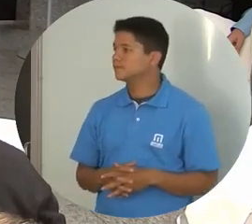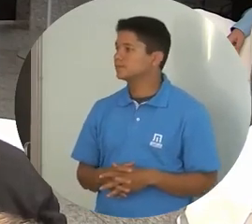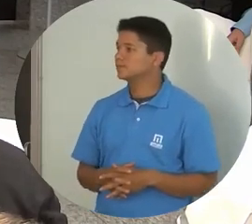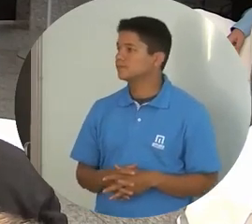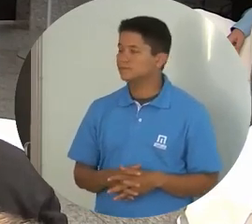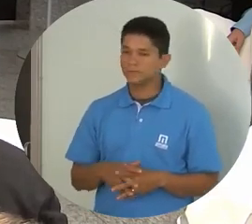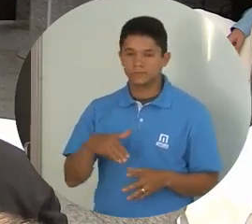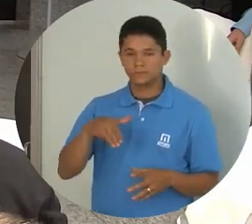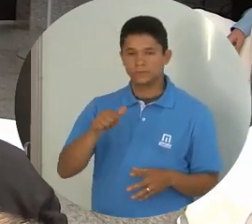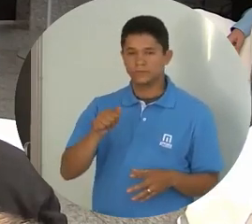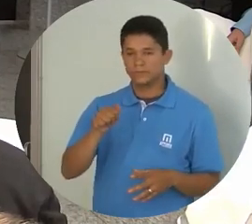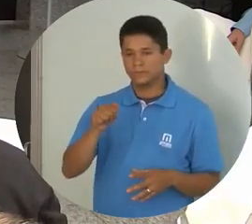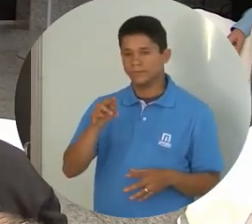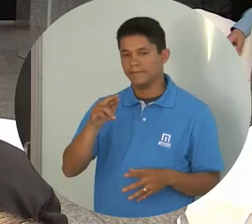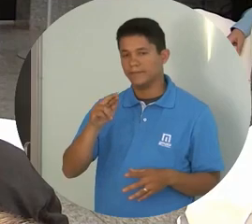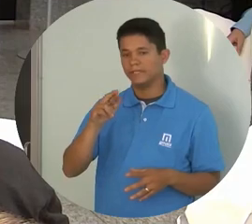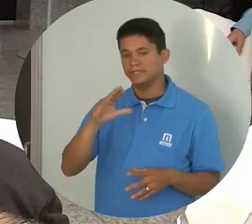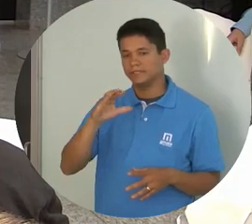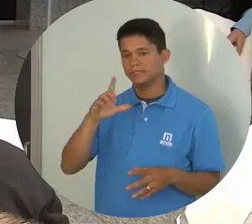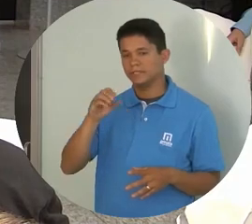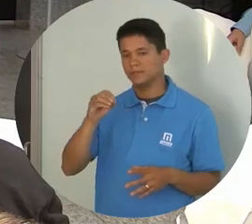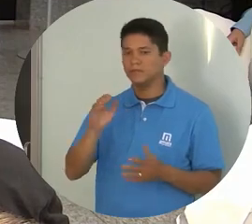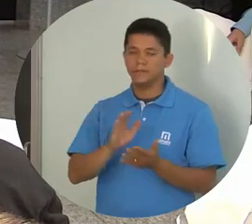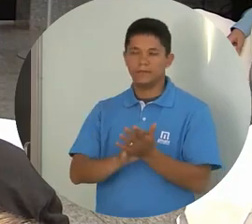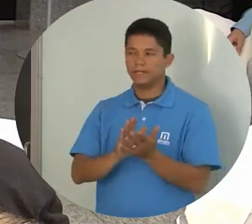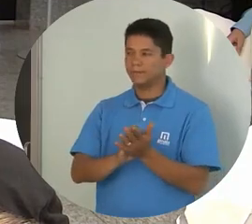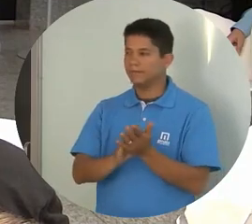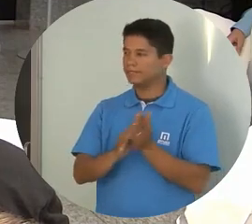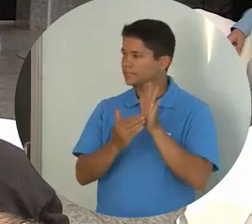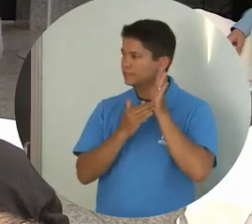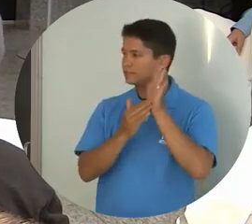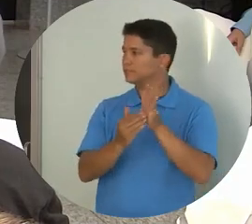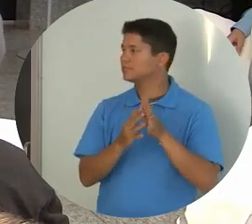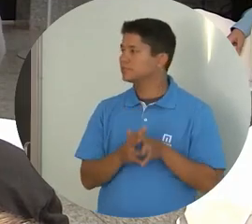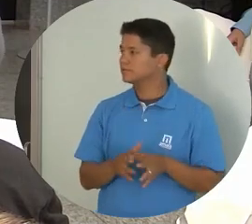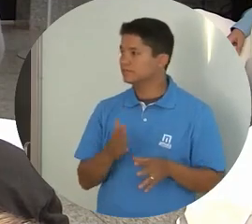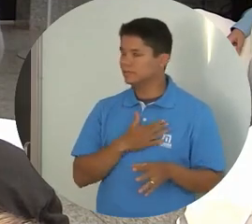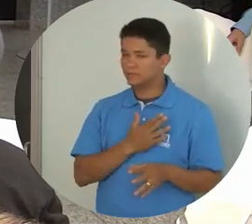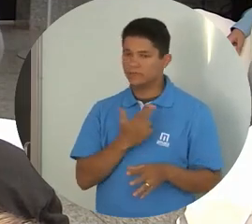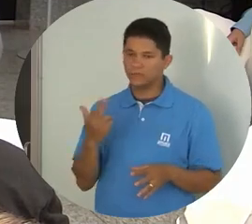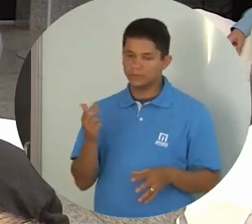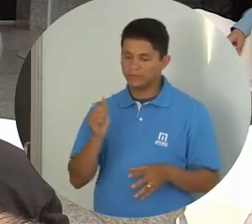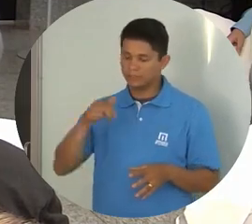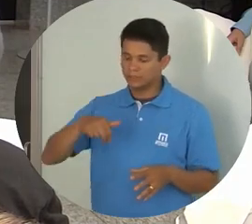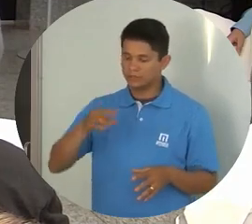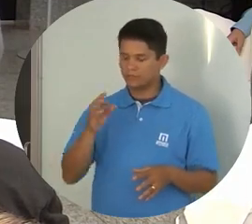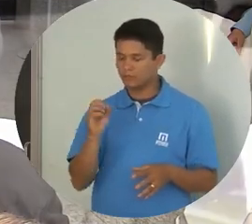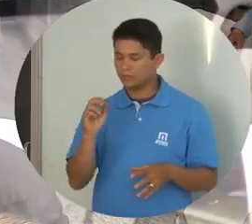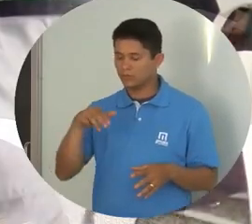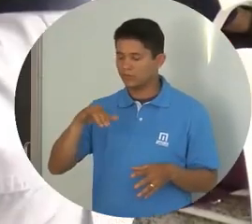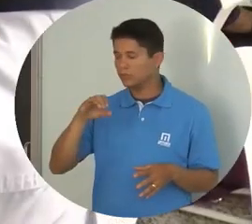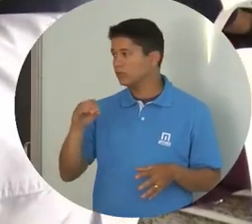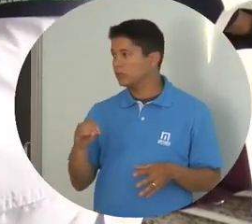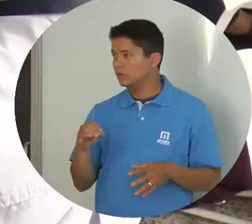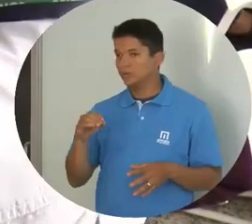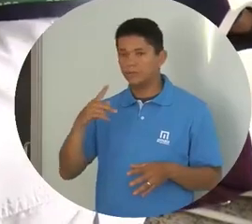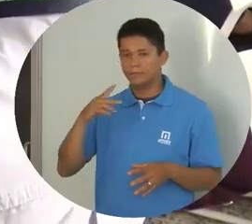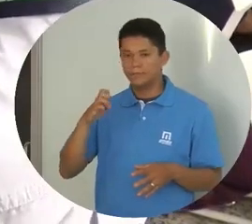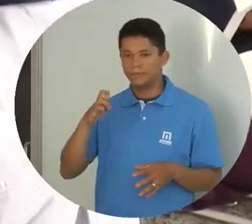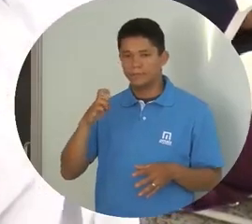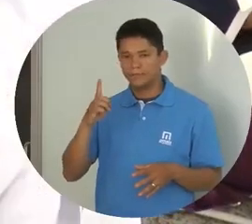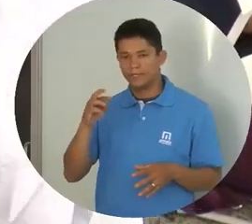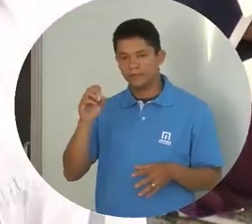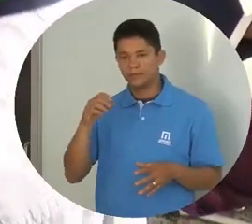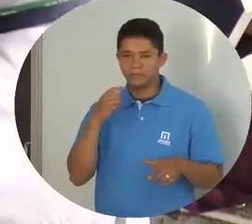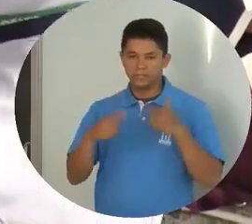Beleza. Marcelo, primeiro parabéns, né, pela apresentação. Meu nome é Antônio Pedro, trabalho na CEMIG, né, lá a gente trabalha também na área